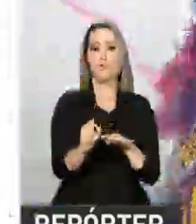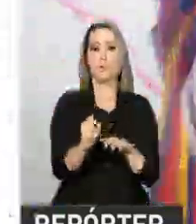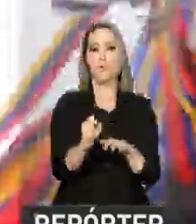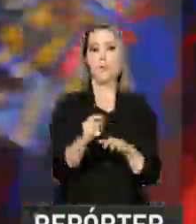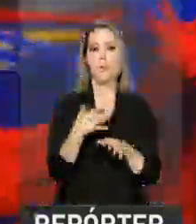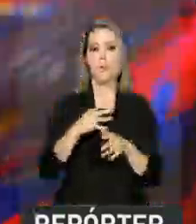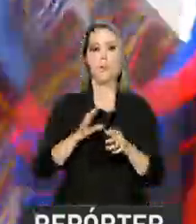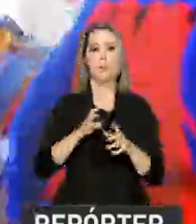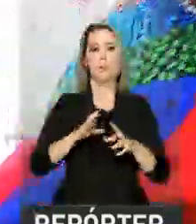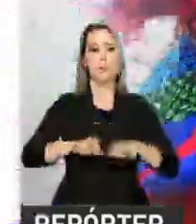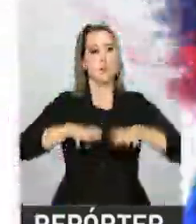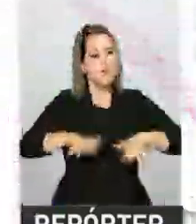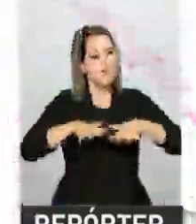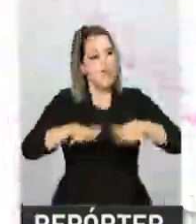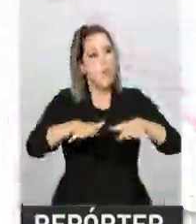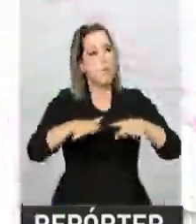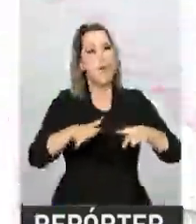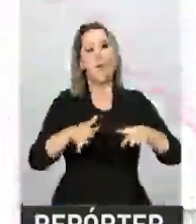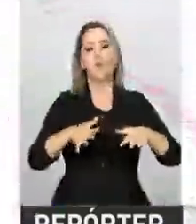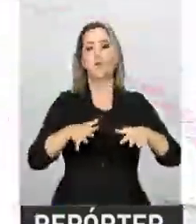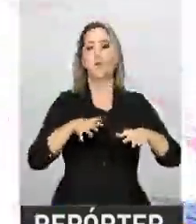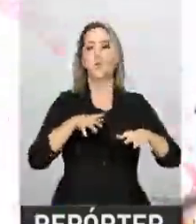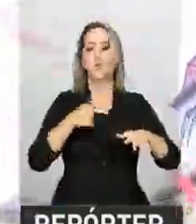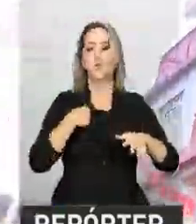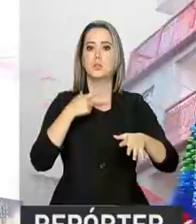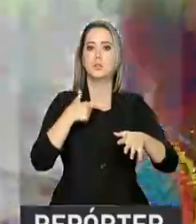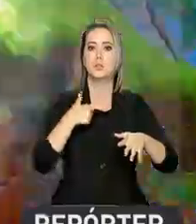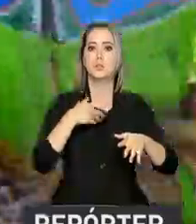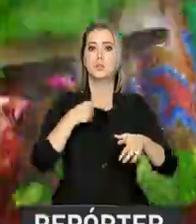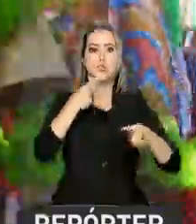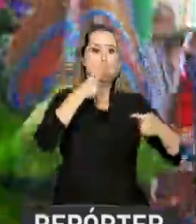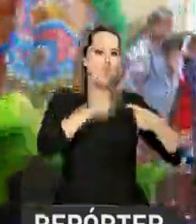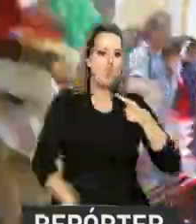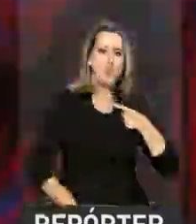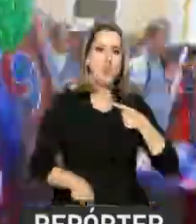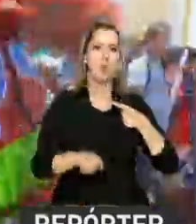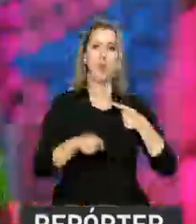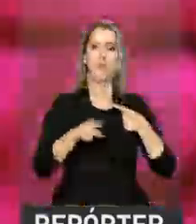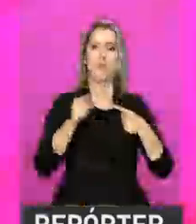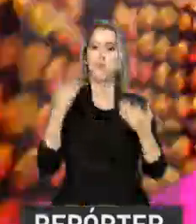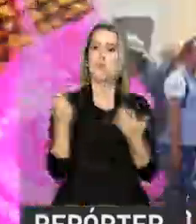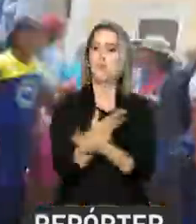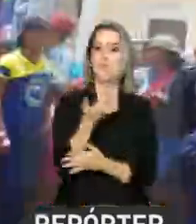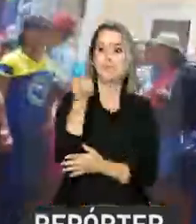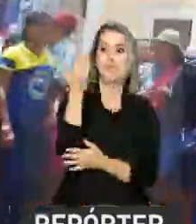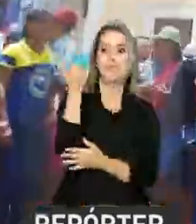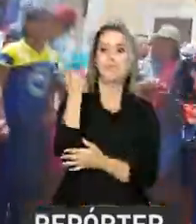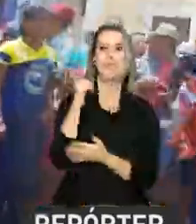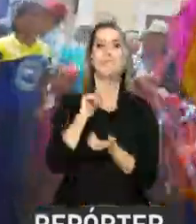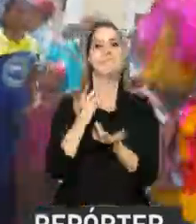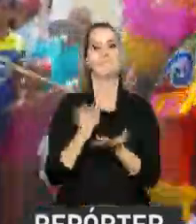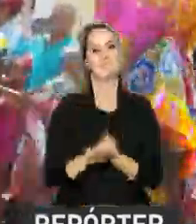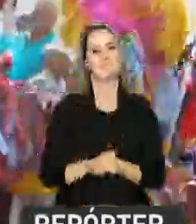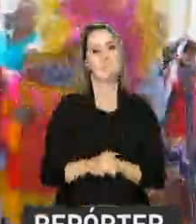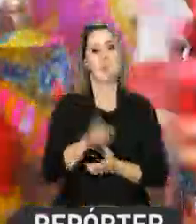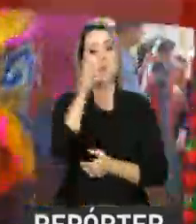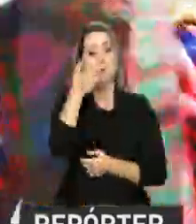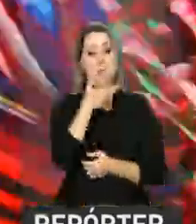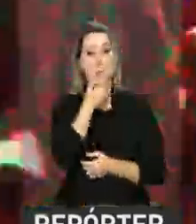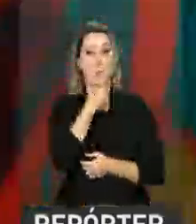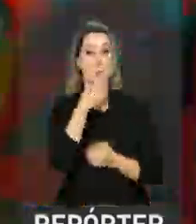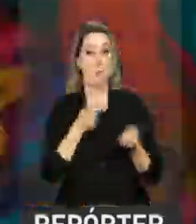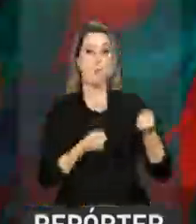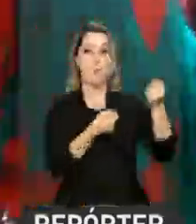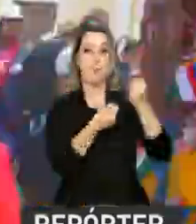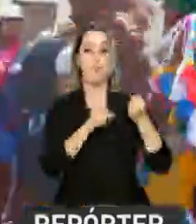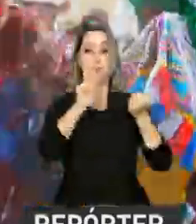de revolta, de indignação pela situação que eles viviam. Os caboclos de lança são o símbolo